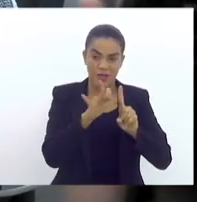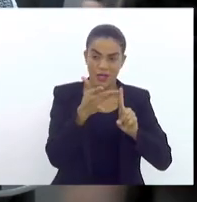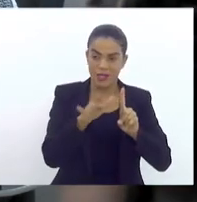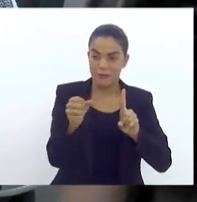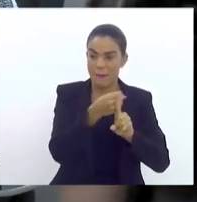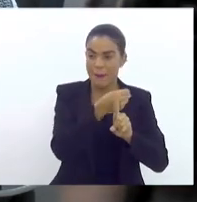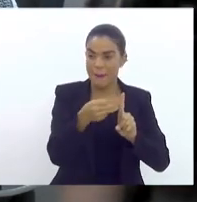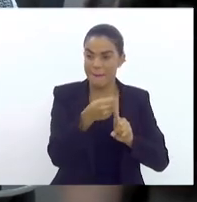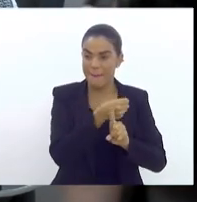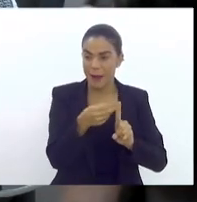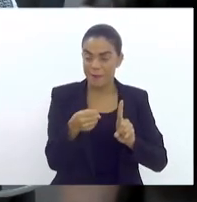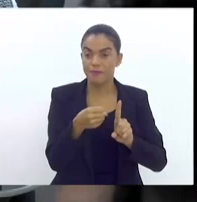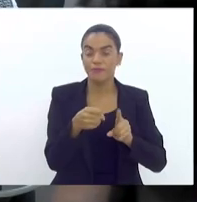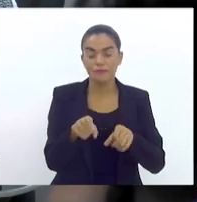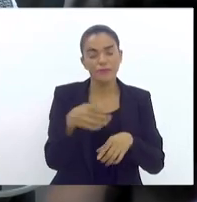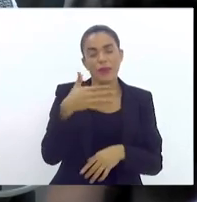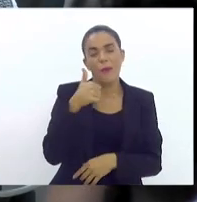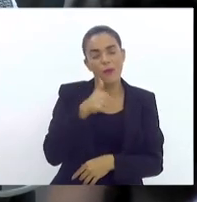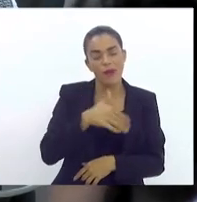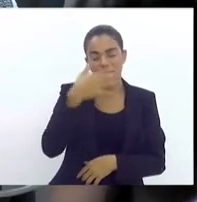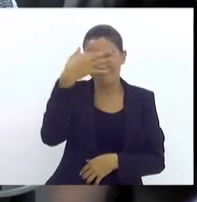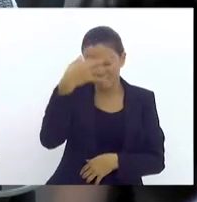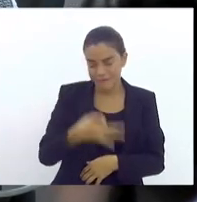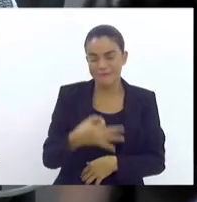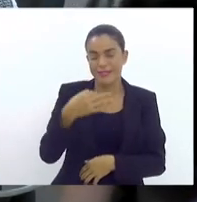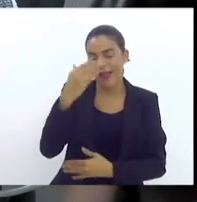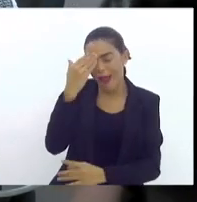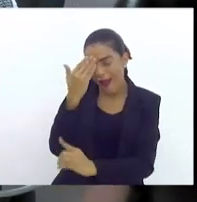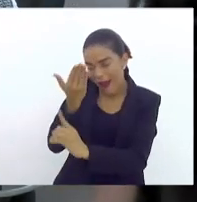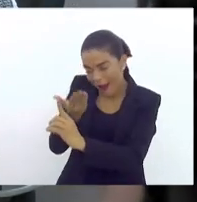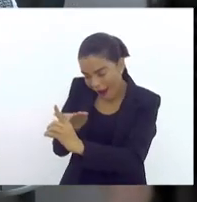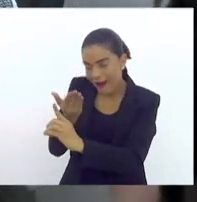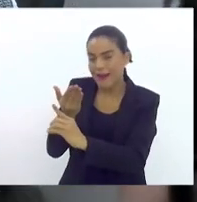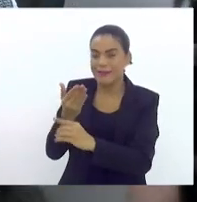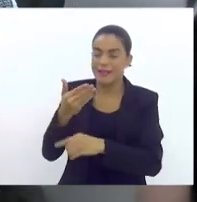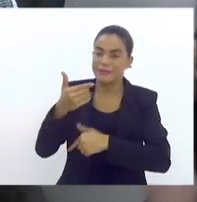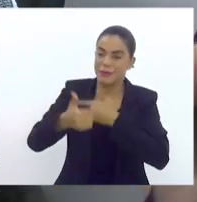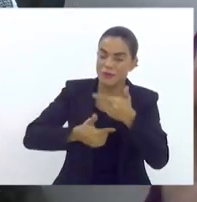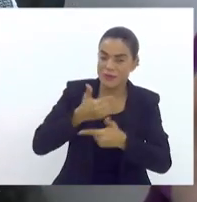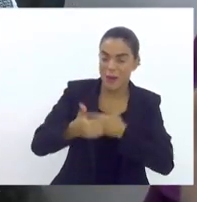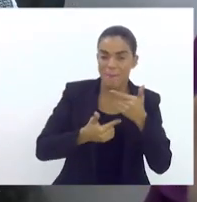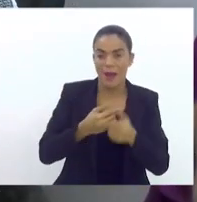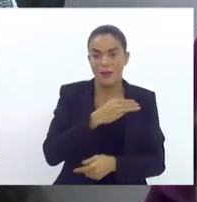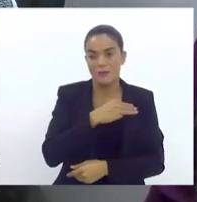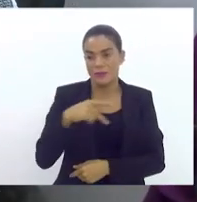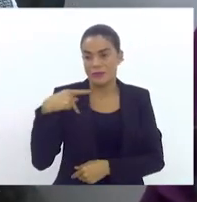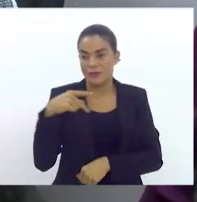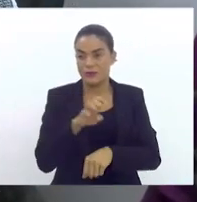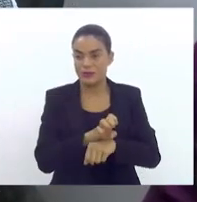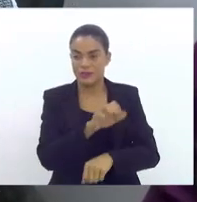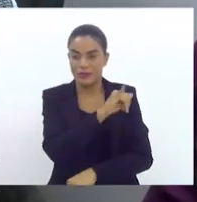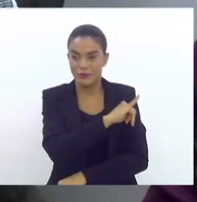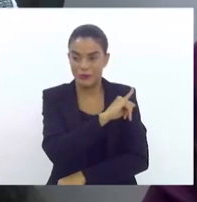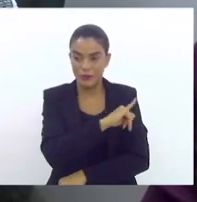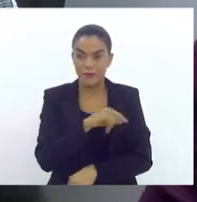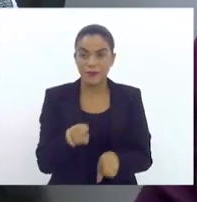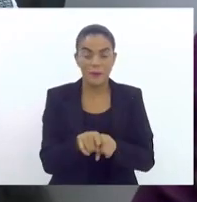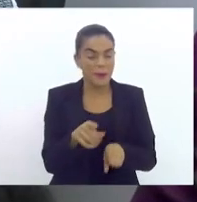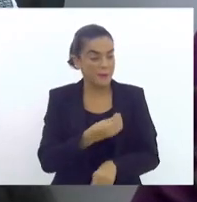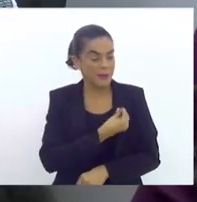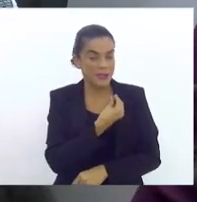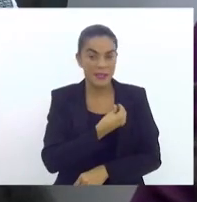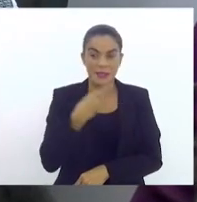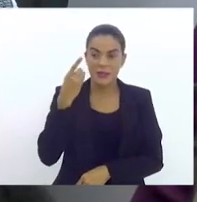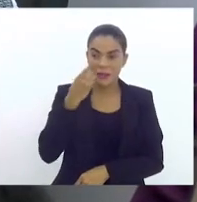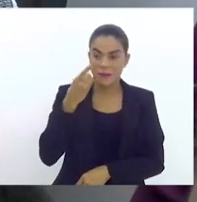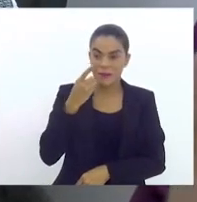as mulheres com certeza que agradecem muito pelo seu papel no ministério público na sociedade Estado do Rio de Janeiro e ao registrar a presença